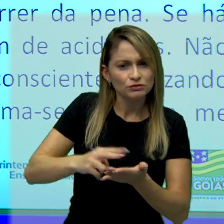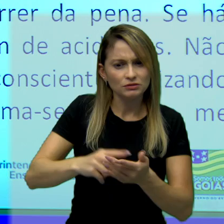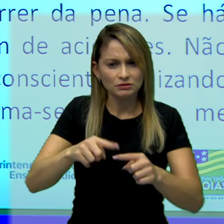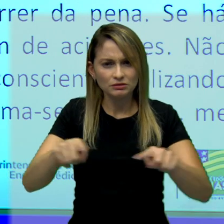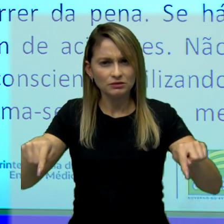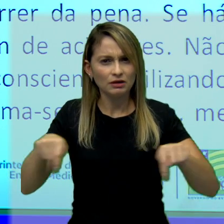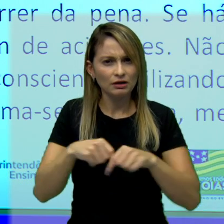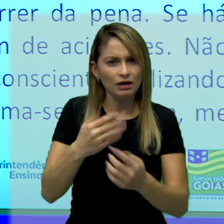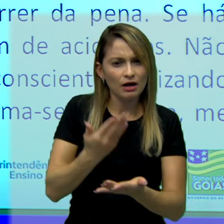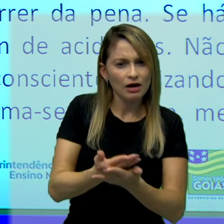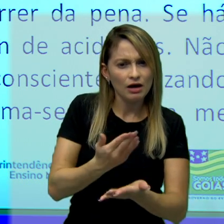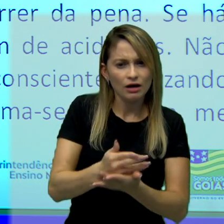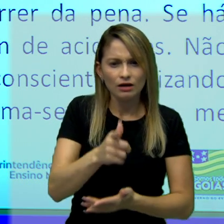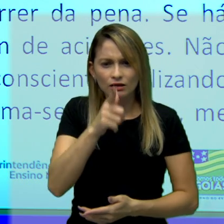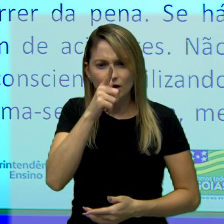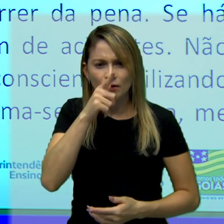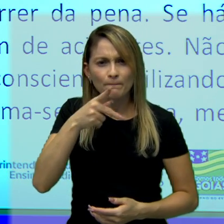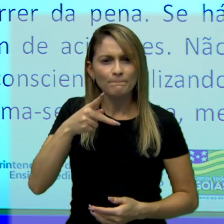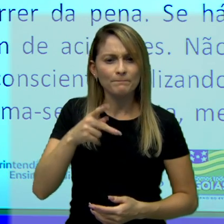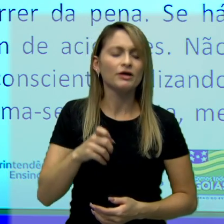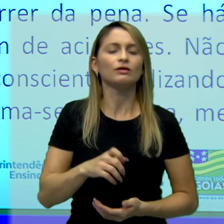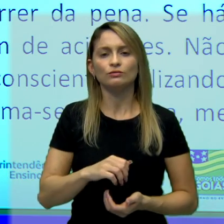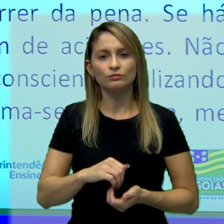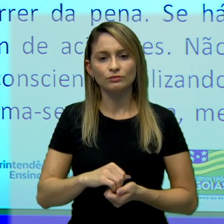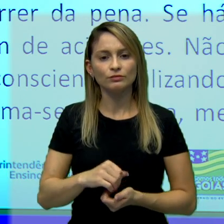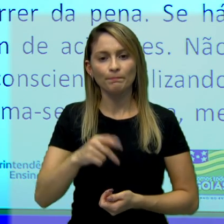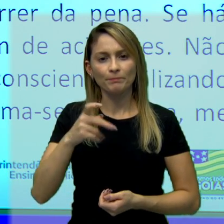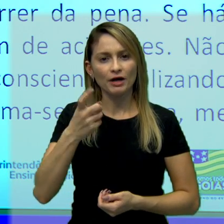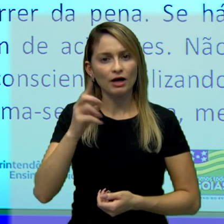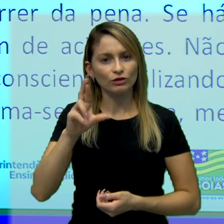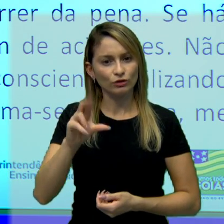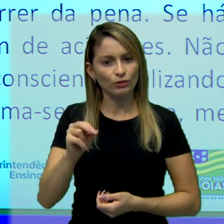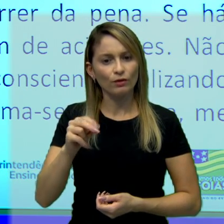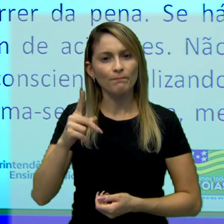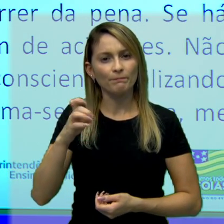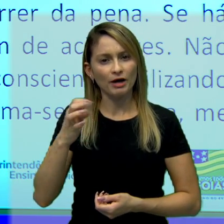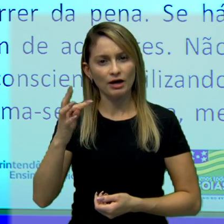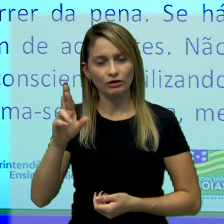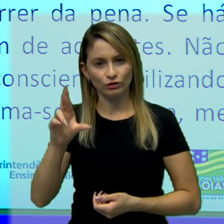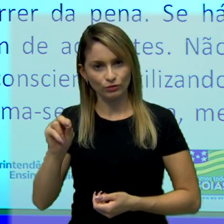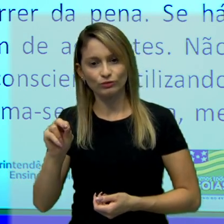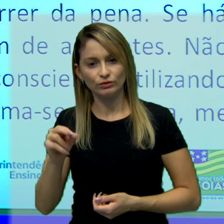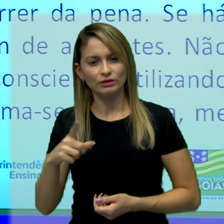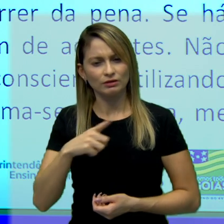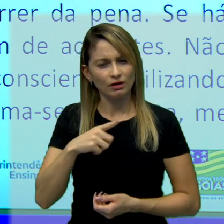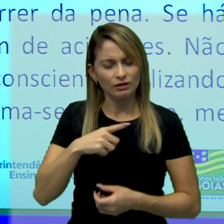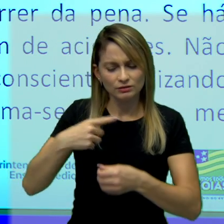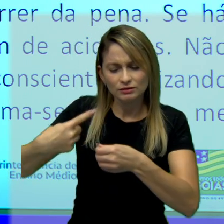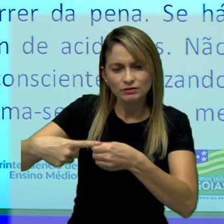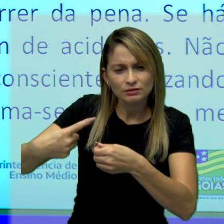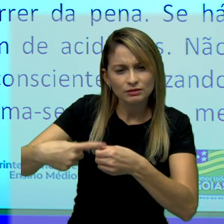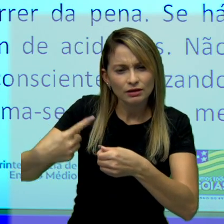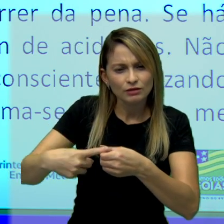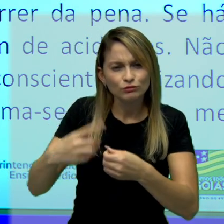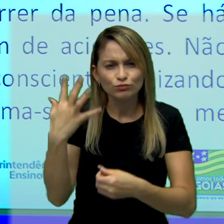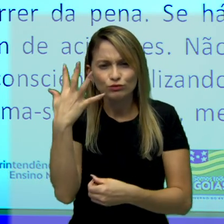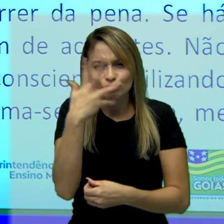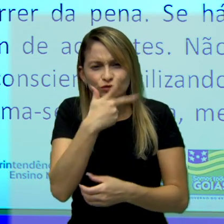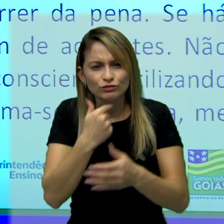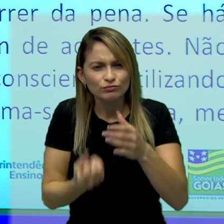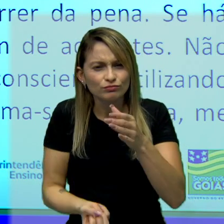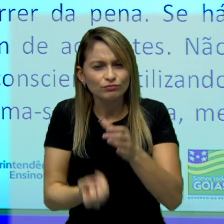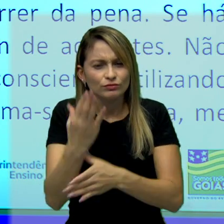grego do Dom Pedro II, a Ciropédia, fiquei encantado com o nome dessa cidadezinha fundada por